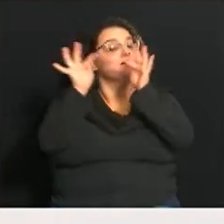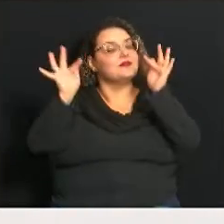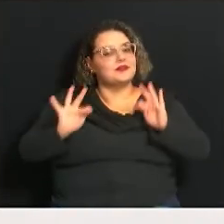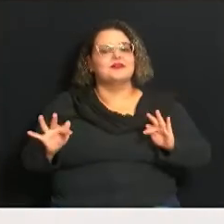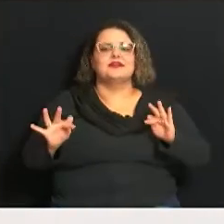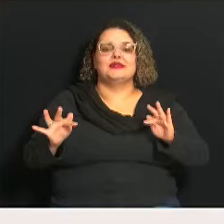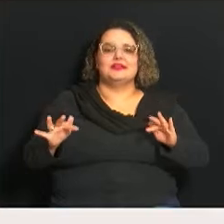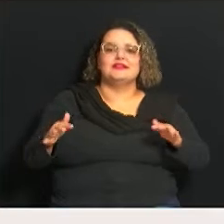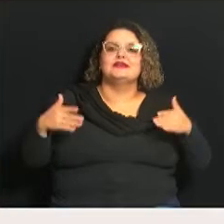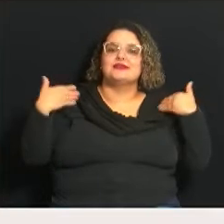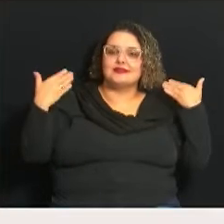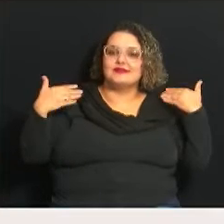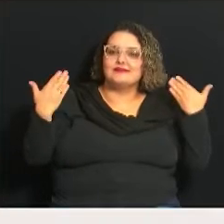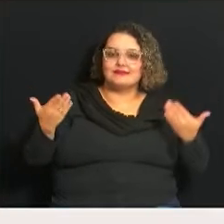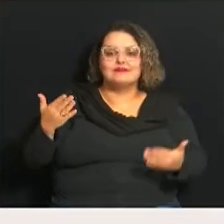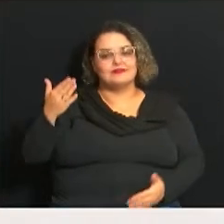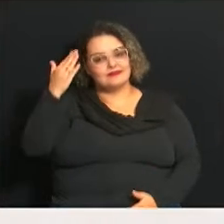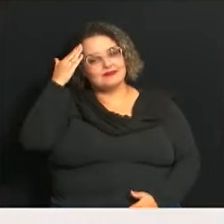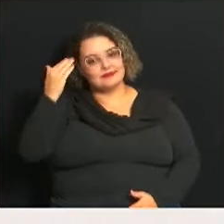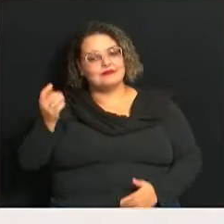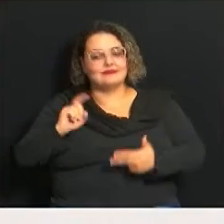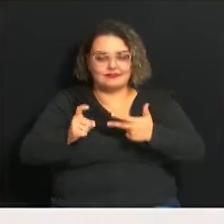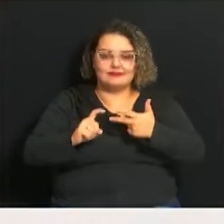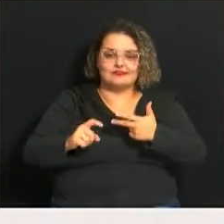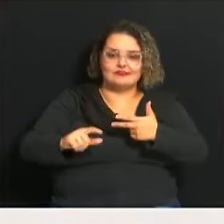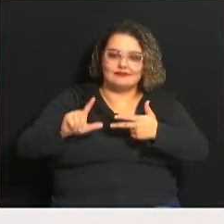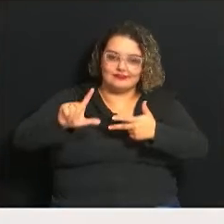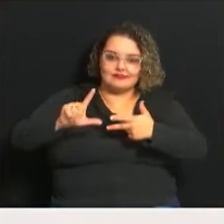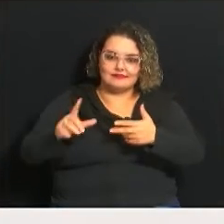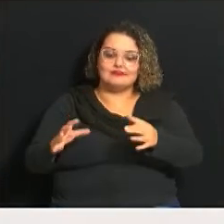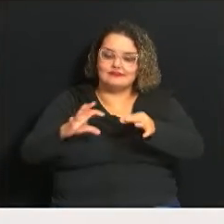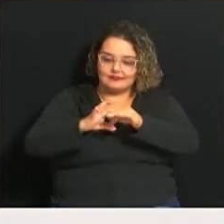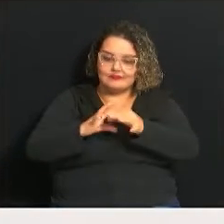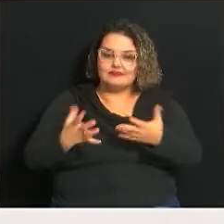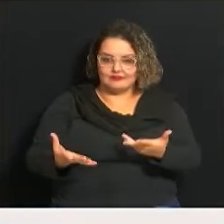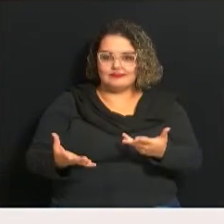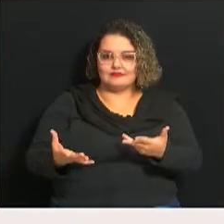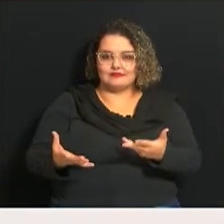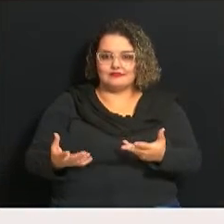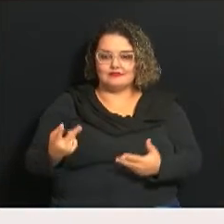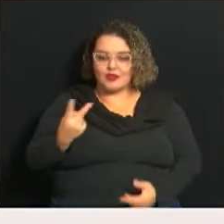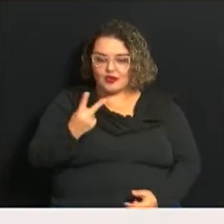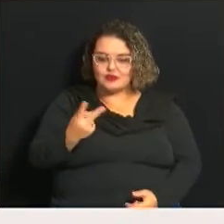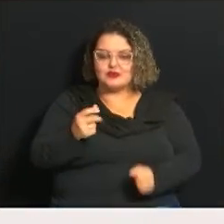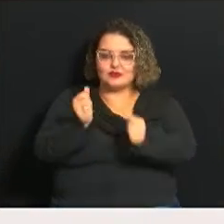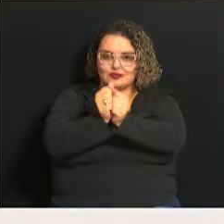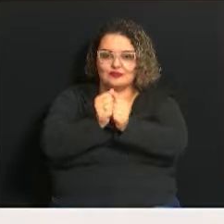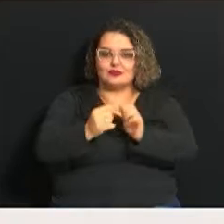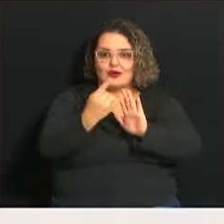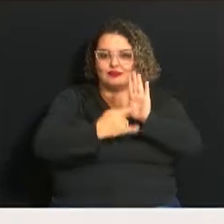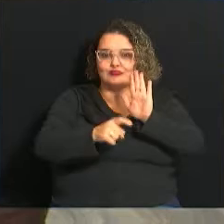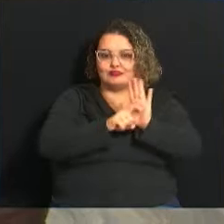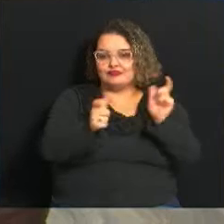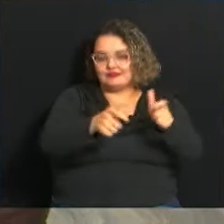o Executivo e o Legislativo estão trabalhando em sintonia e em sinergia para a gente diminuir a burocracia em Campinas.